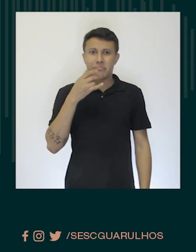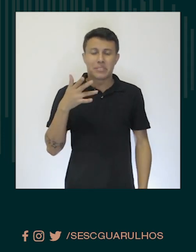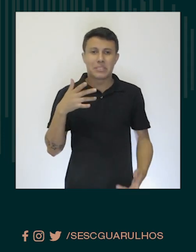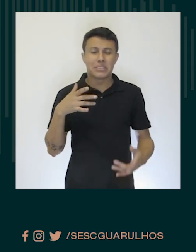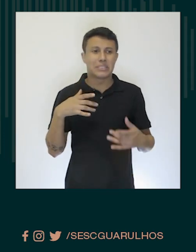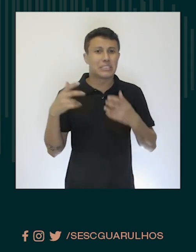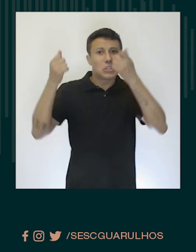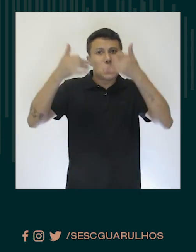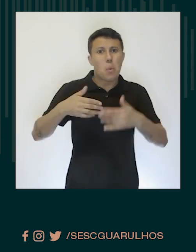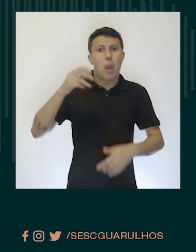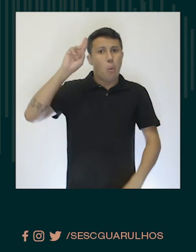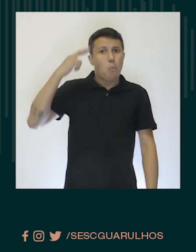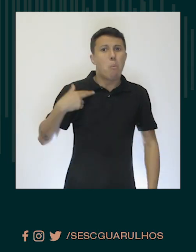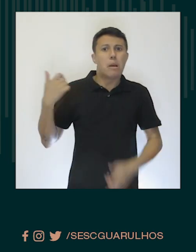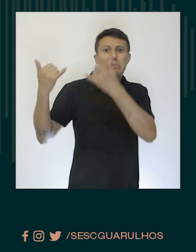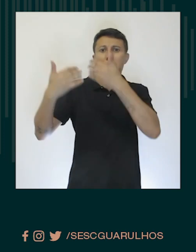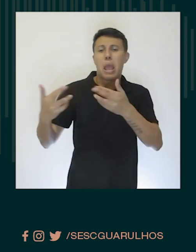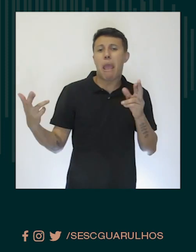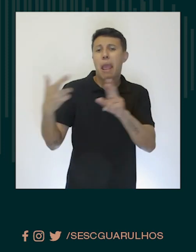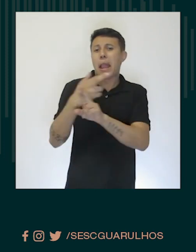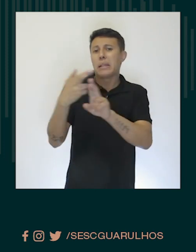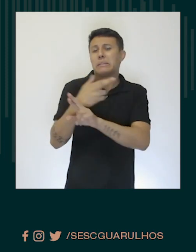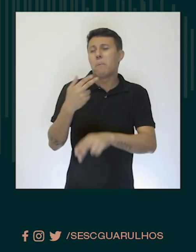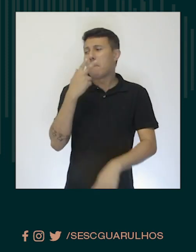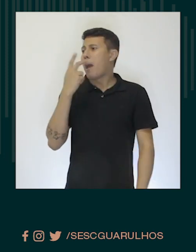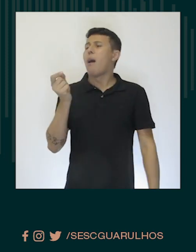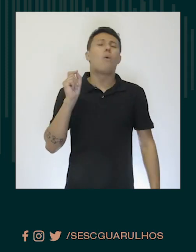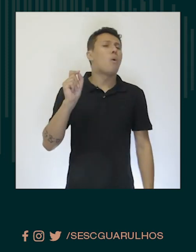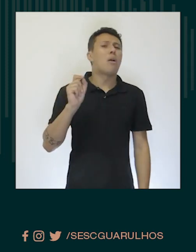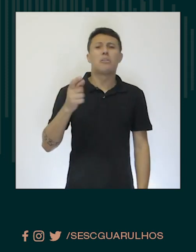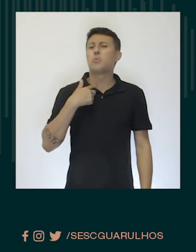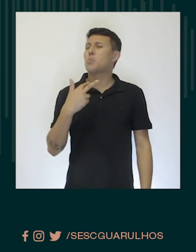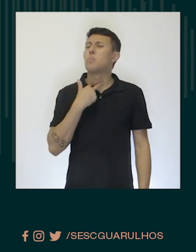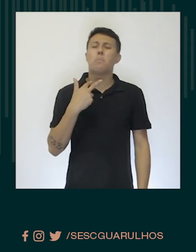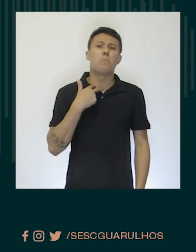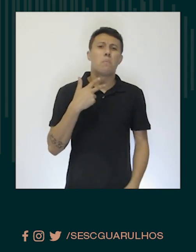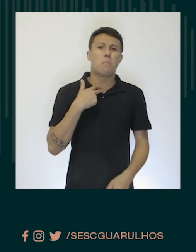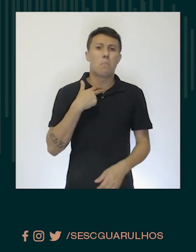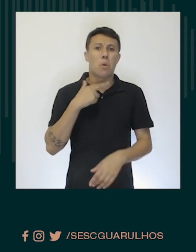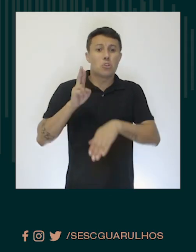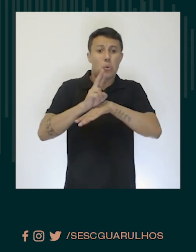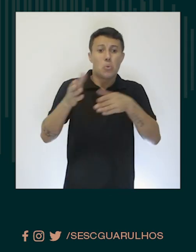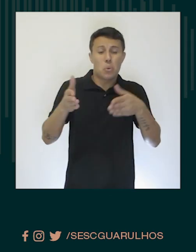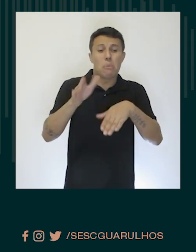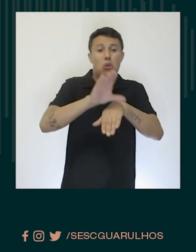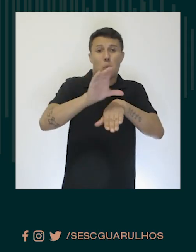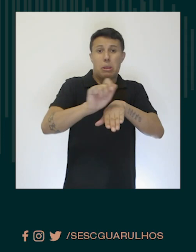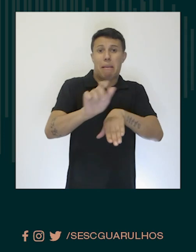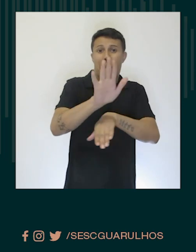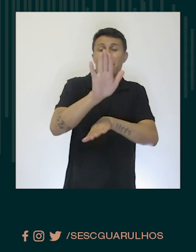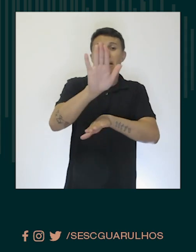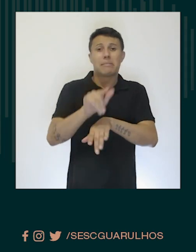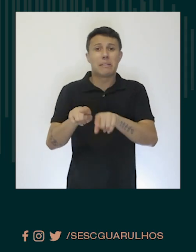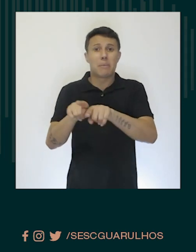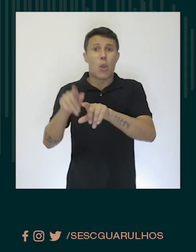muito daquilo que o Mon acabou de dizer, dessa relação dele. Você não pode ir até o curso dele, mas hoje o curso está